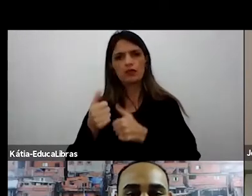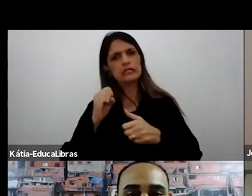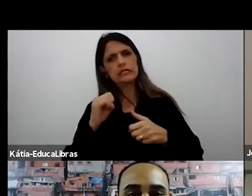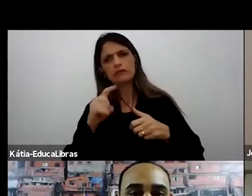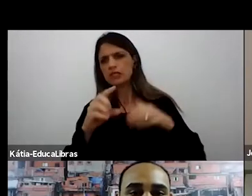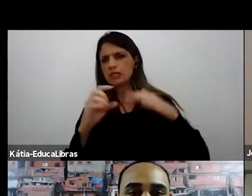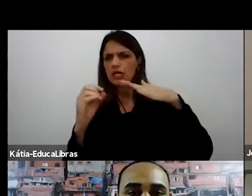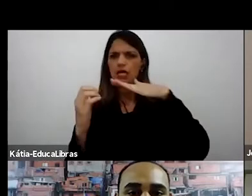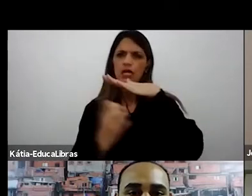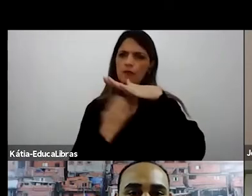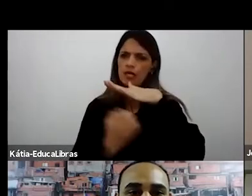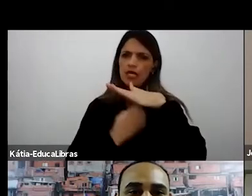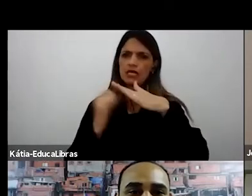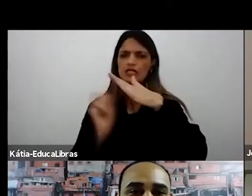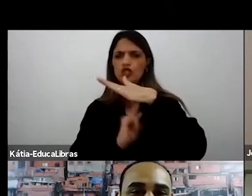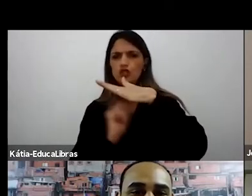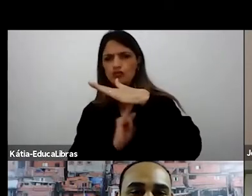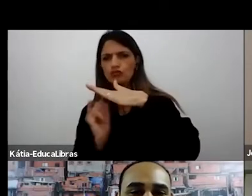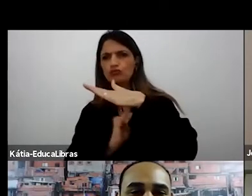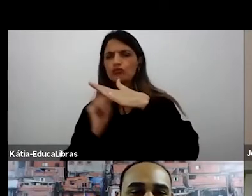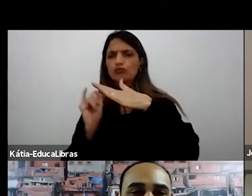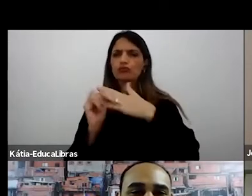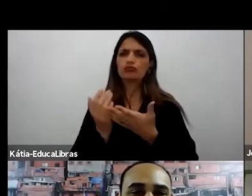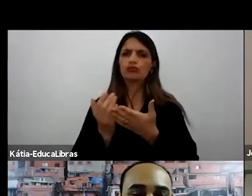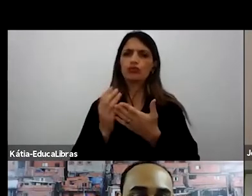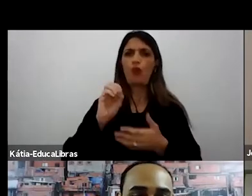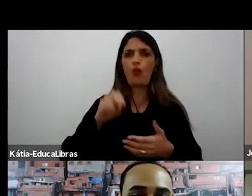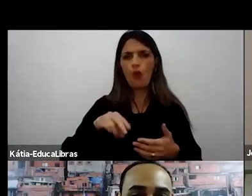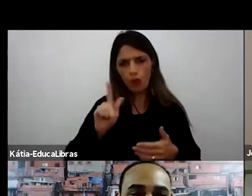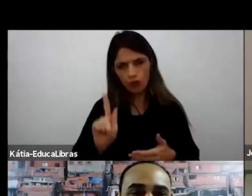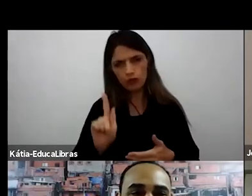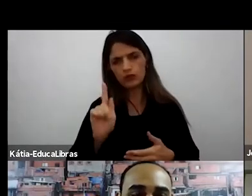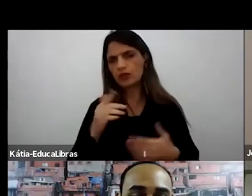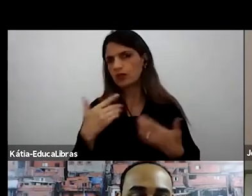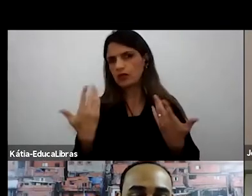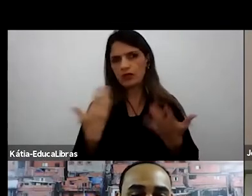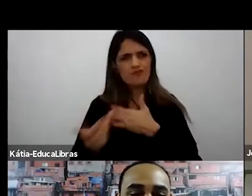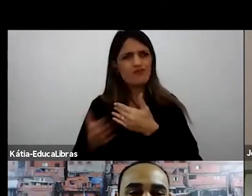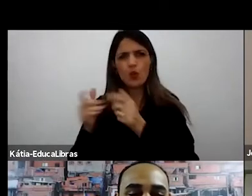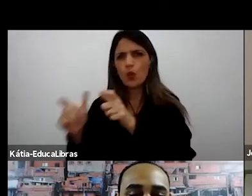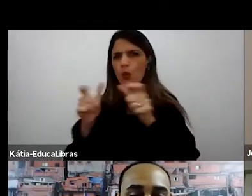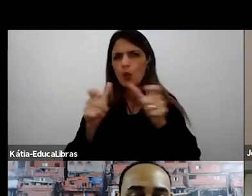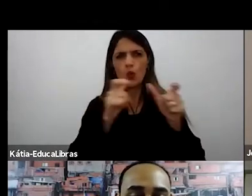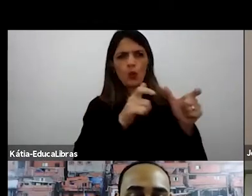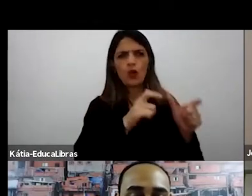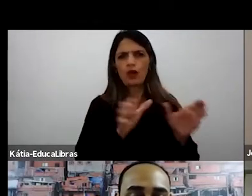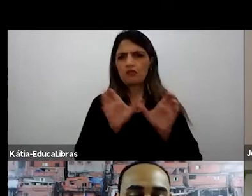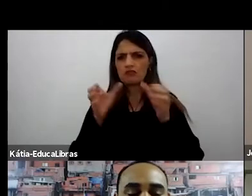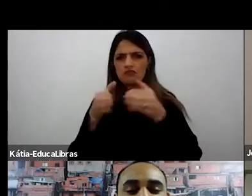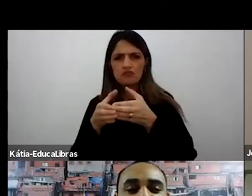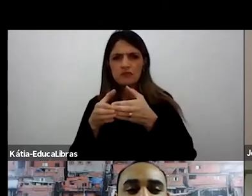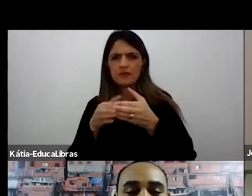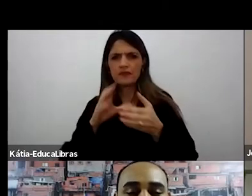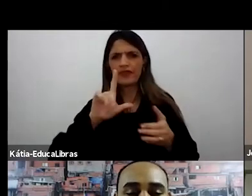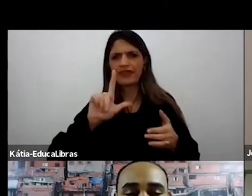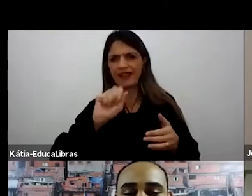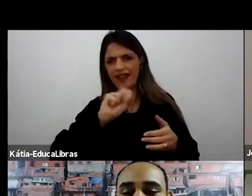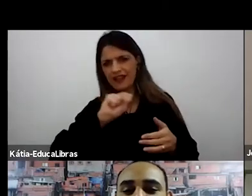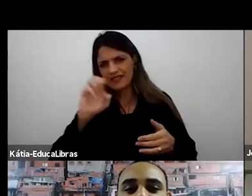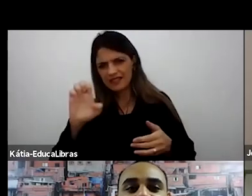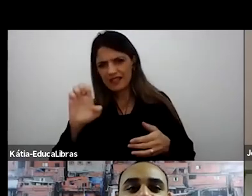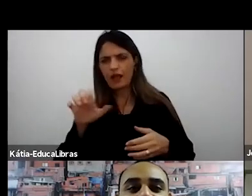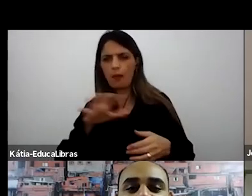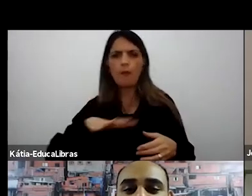fundação, agora eu vou aparecer fazendo propaganda, assim, né? Na sua ONG, em qualquer ambiente, na sua associação de classe, associação de bairro,